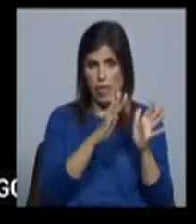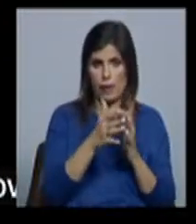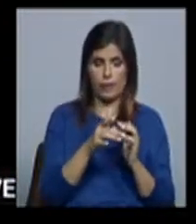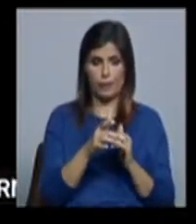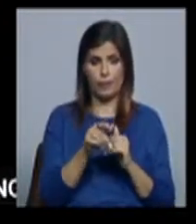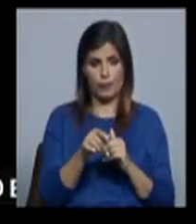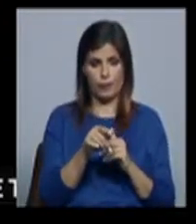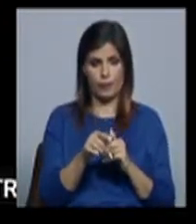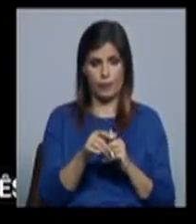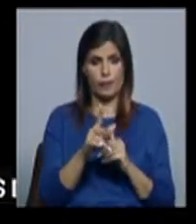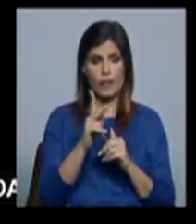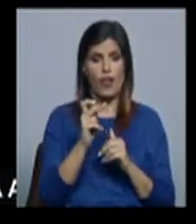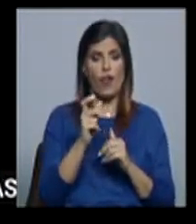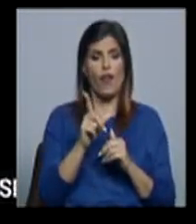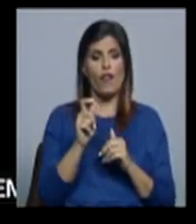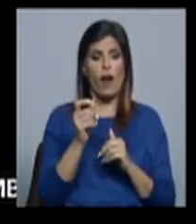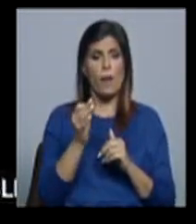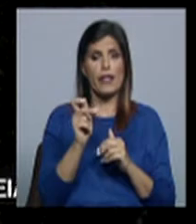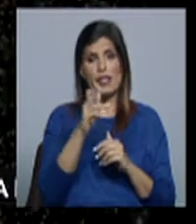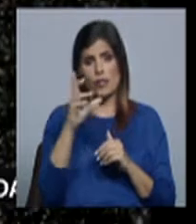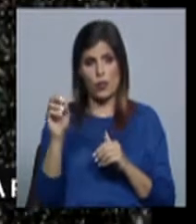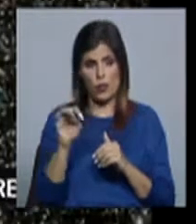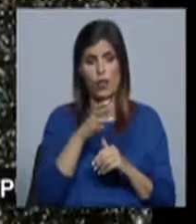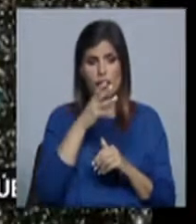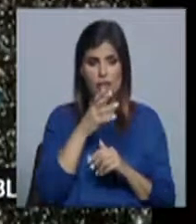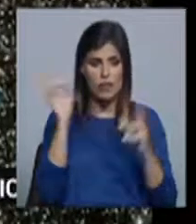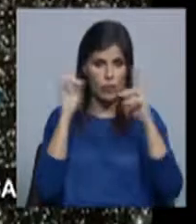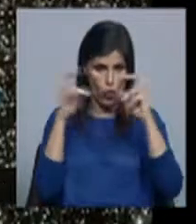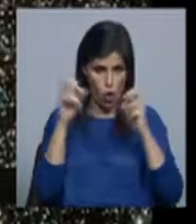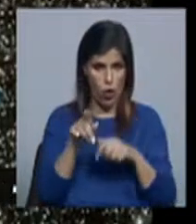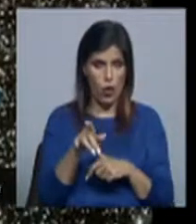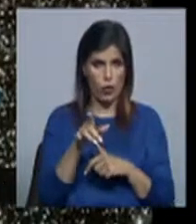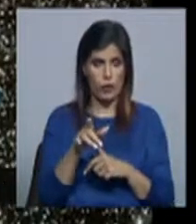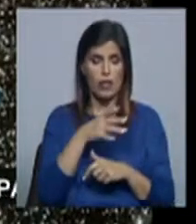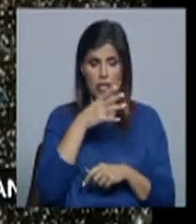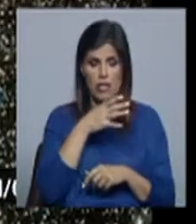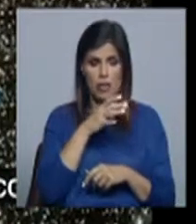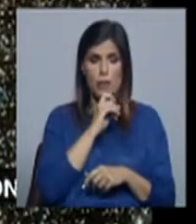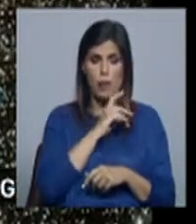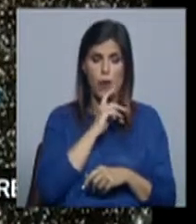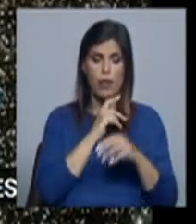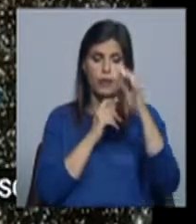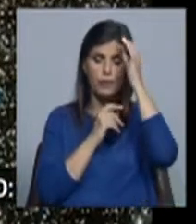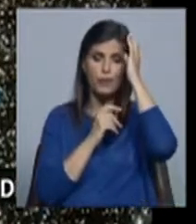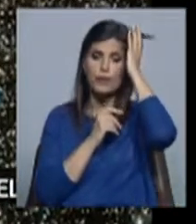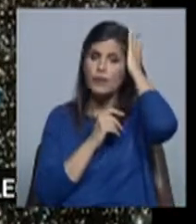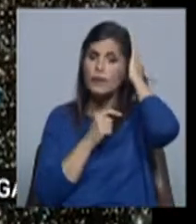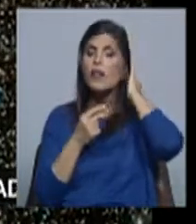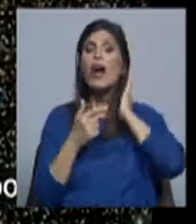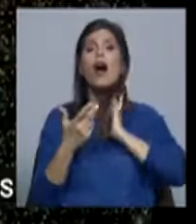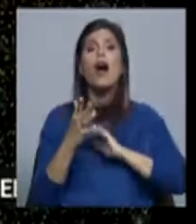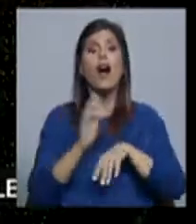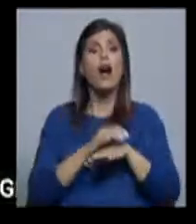este Valparaíso. E dizem os astrónomos que fizeram esta descoberta que, muito provavelmente, nós vamos agora, graças ao